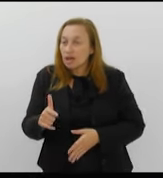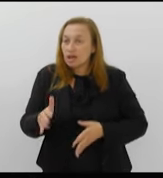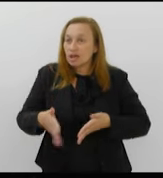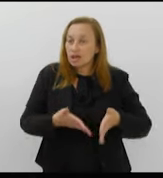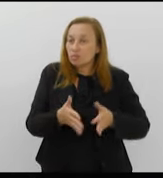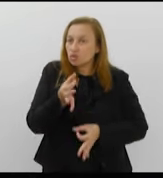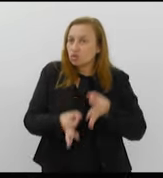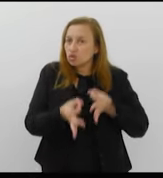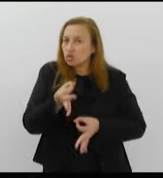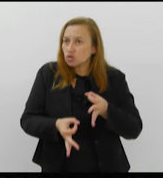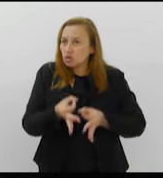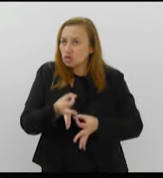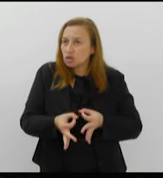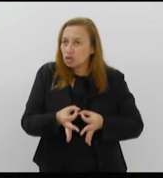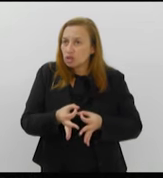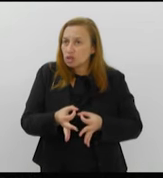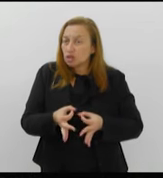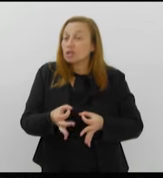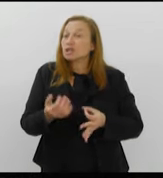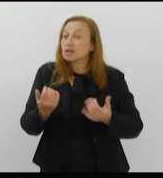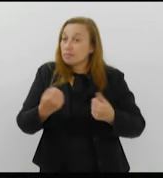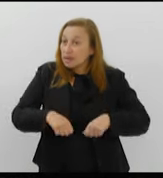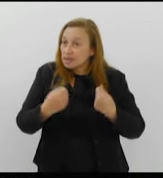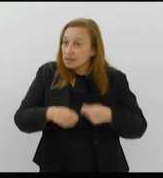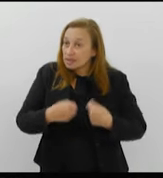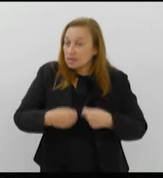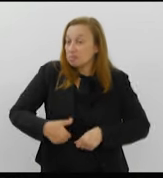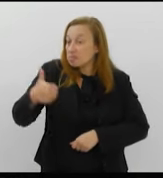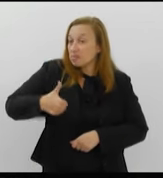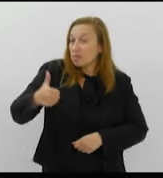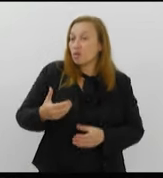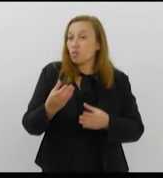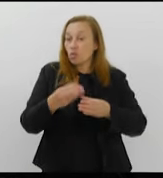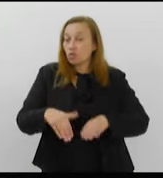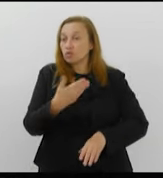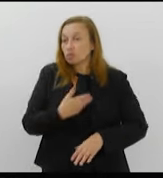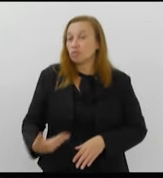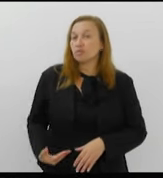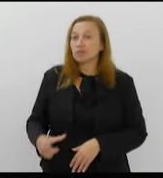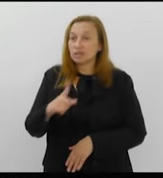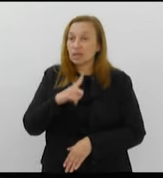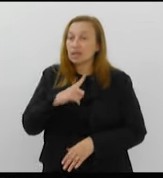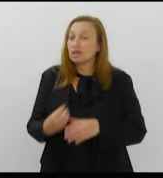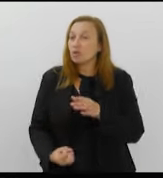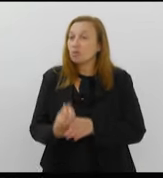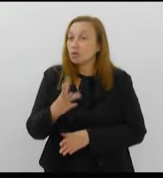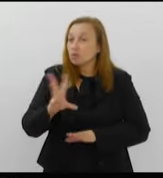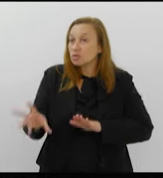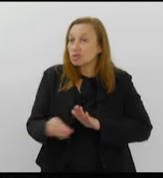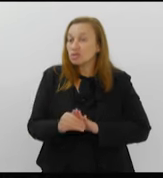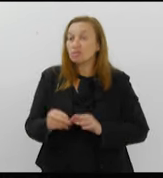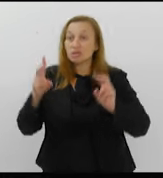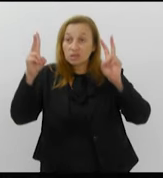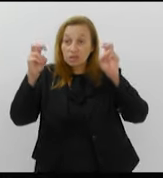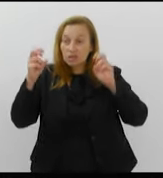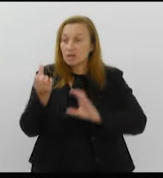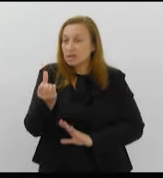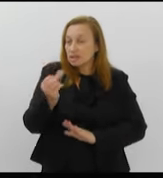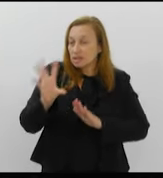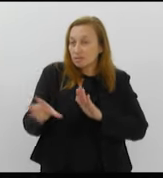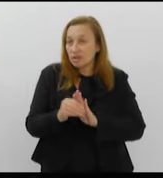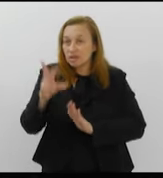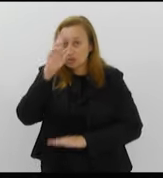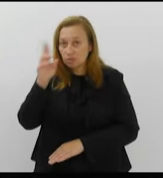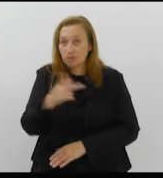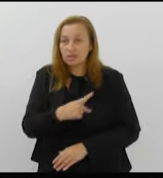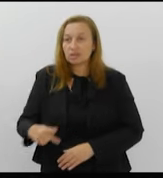que não passe pelo concurso público. Então, produzimos, nesse tema, 6 emendas, senhor